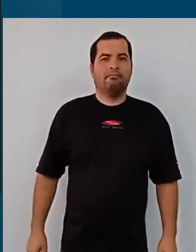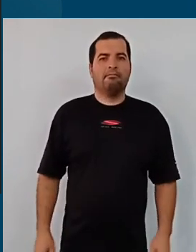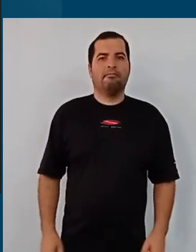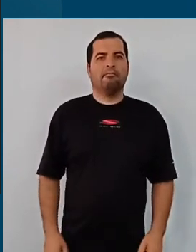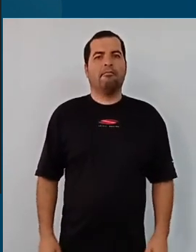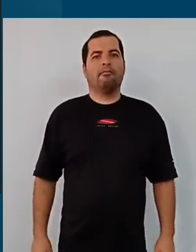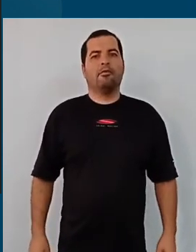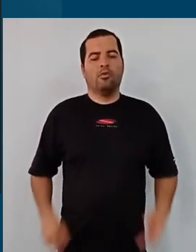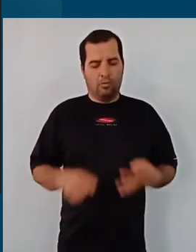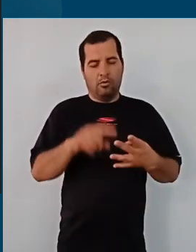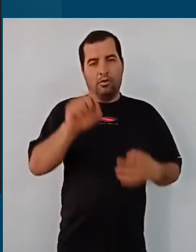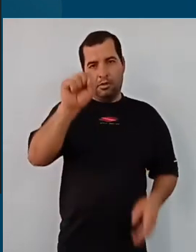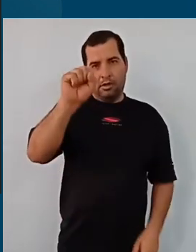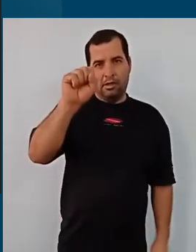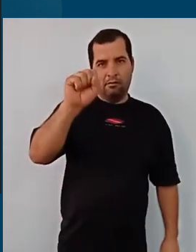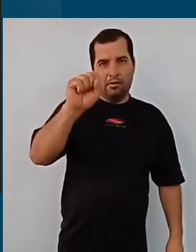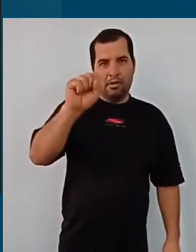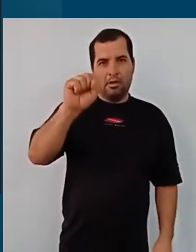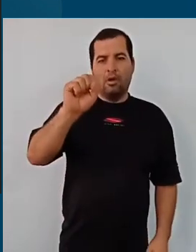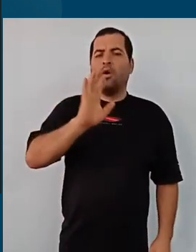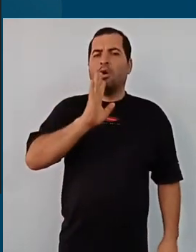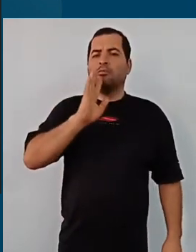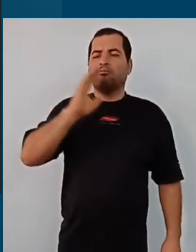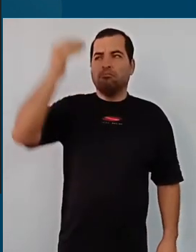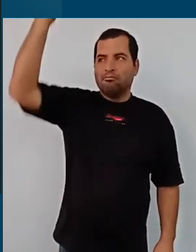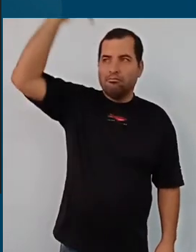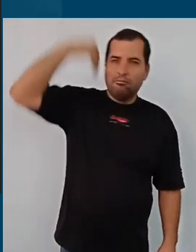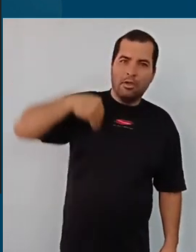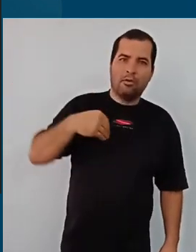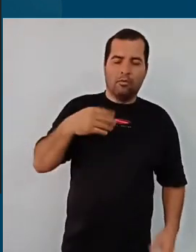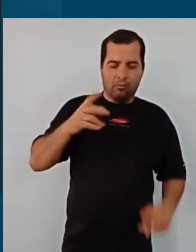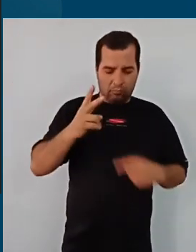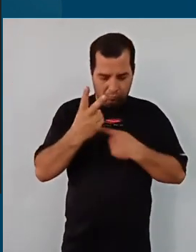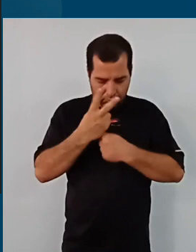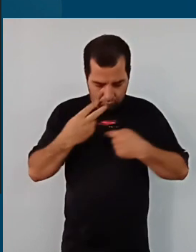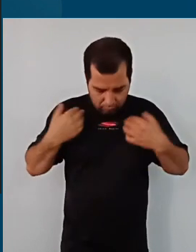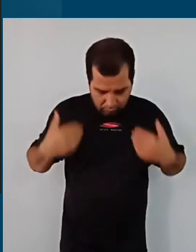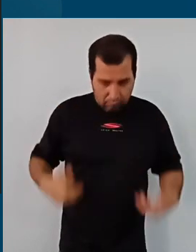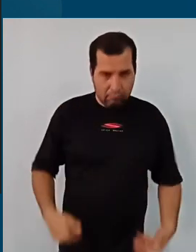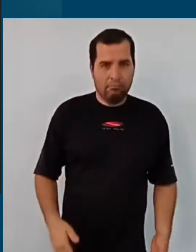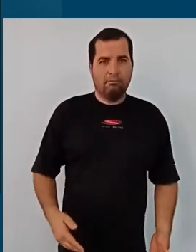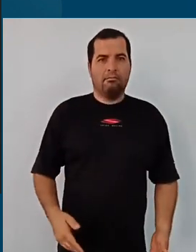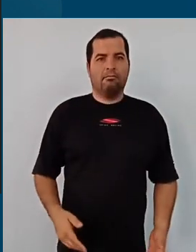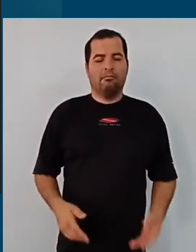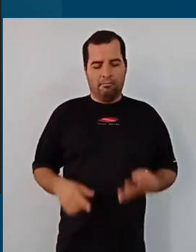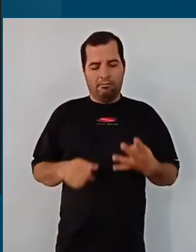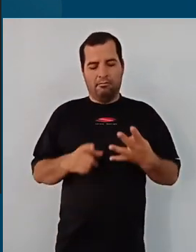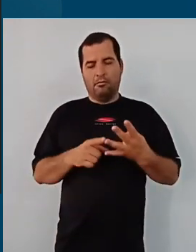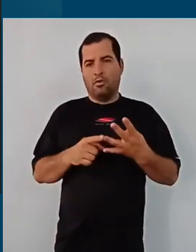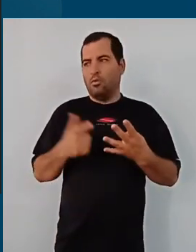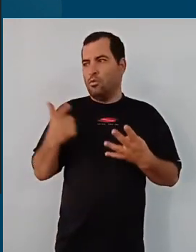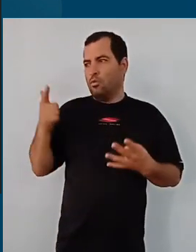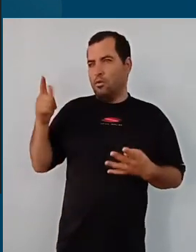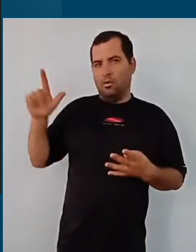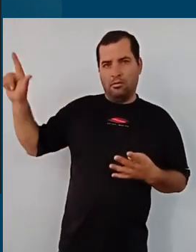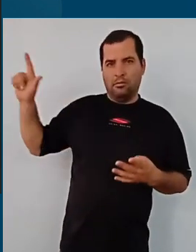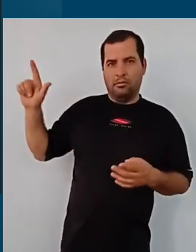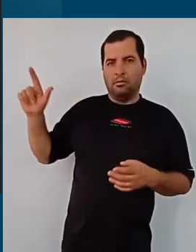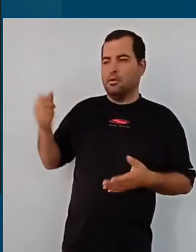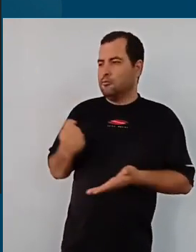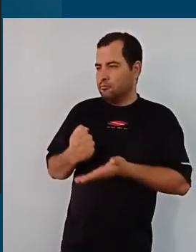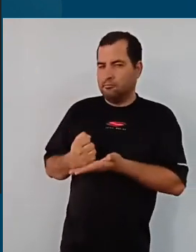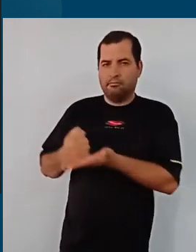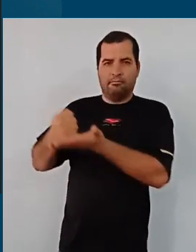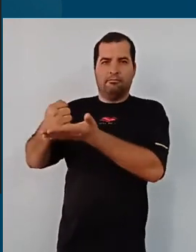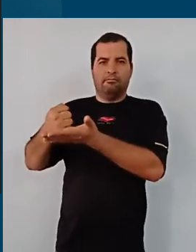A 8ª para o eu, autoconhecimento e autocuidado. A 9 para o outro, empatia e